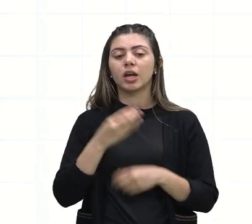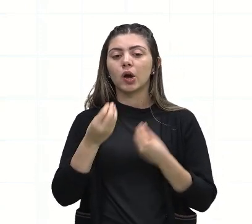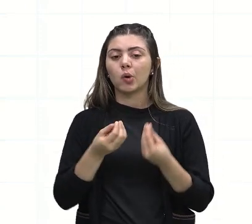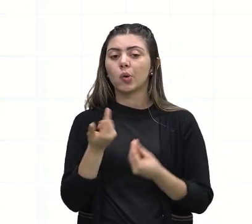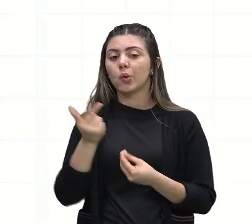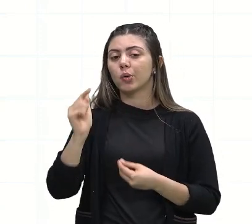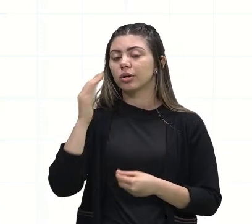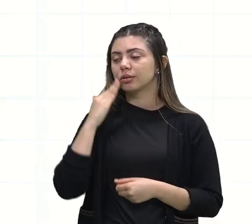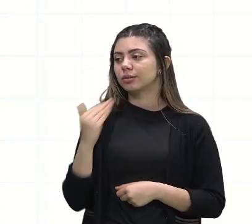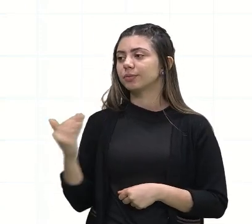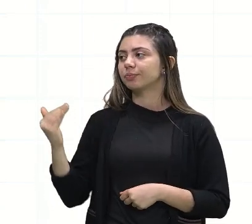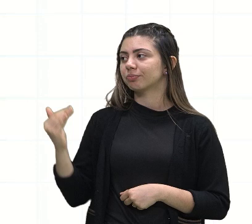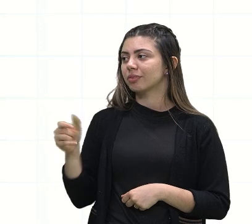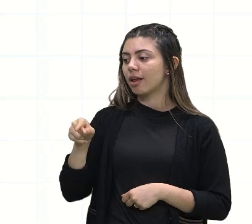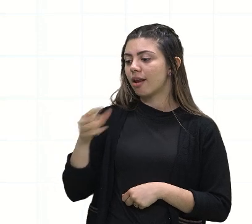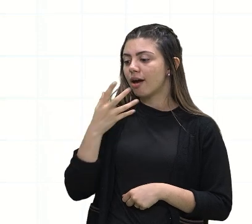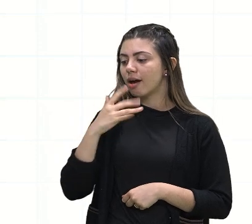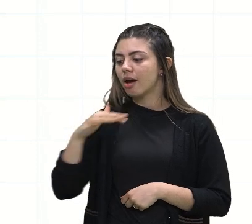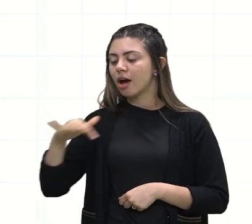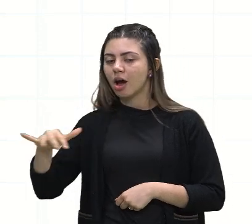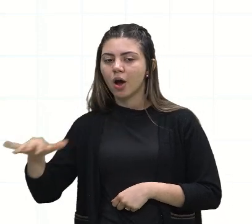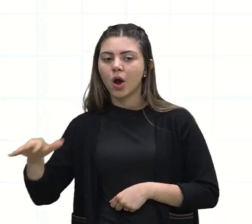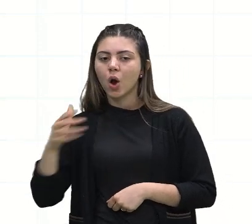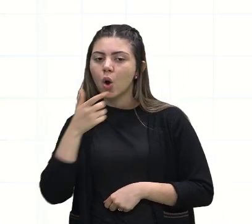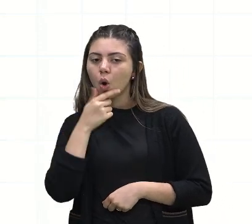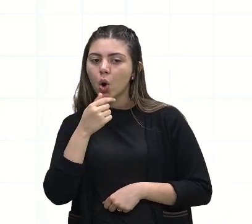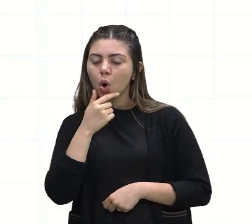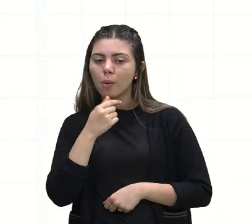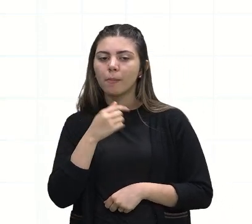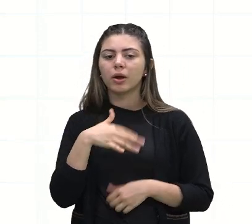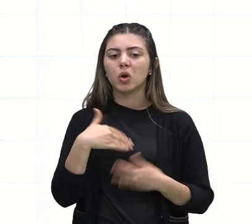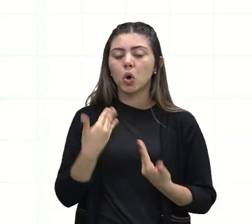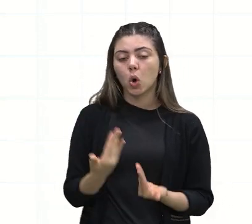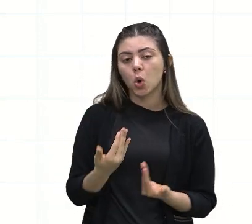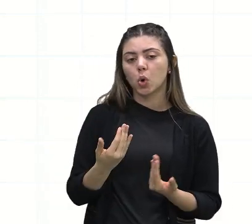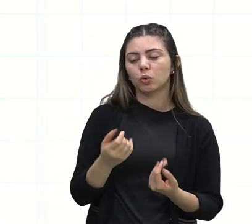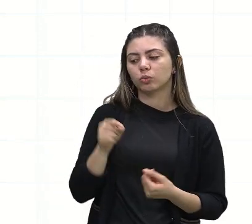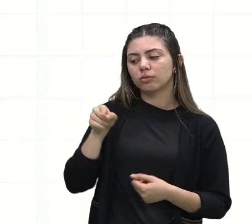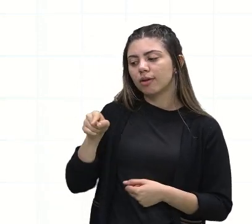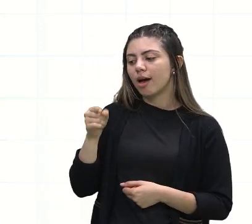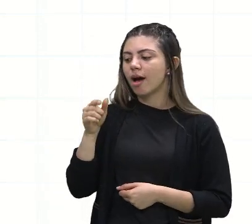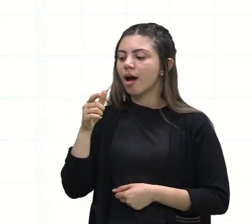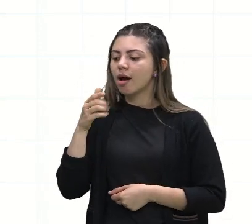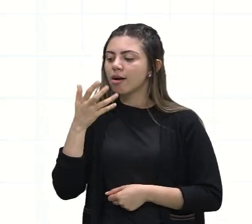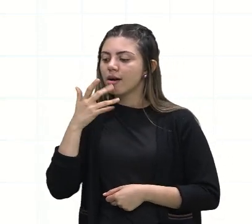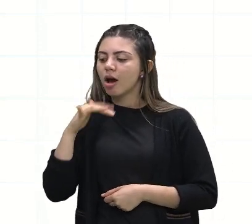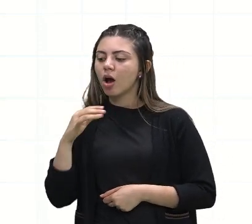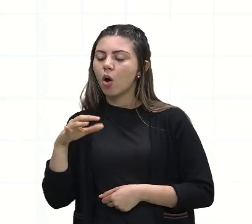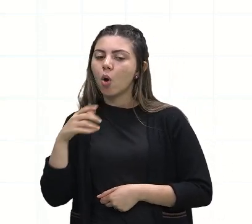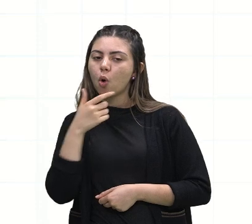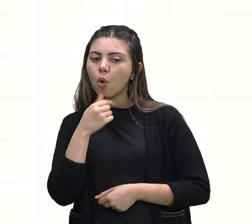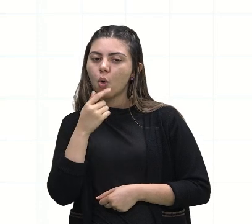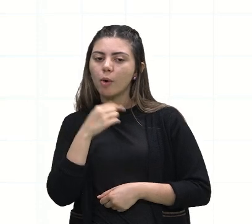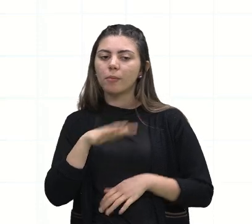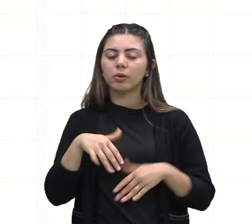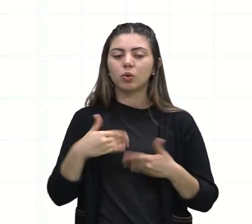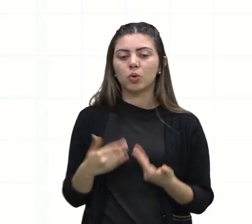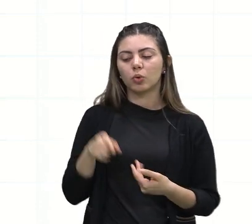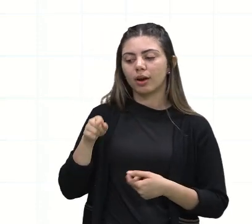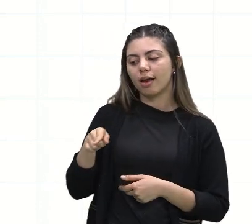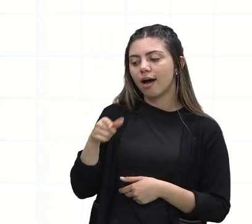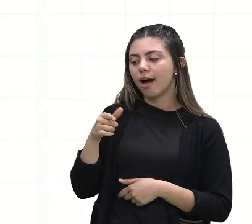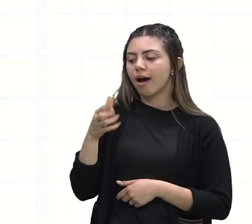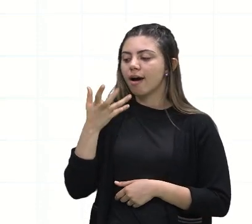né, no masculino, ou o menino no singular, né, masculino também. A menina.